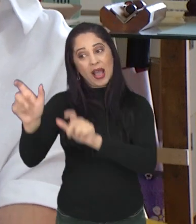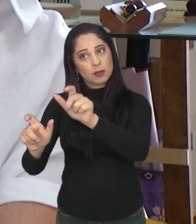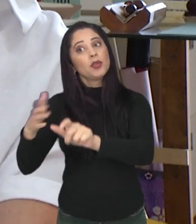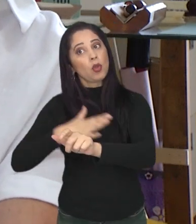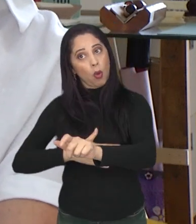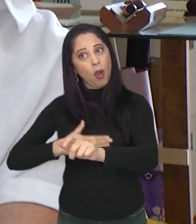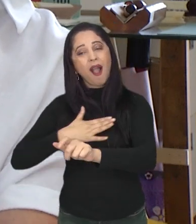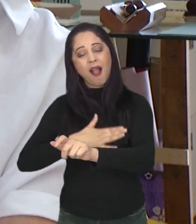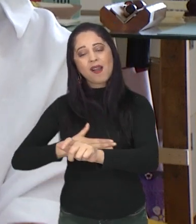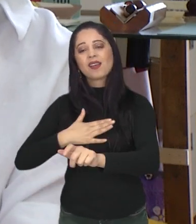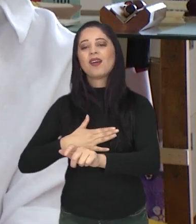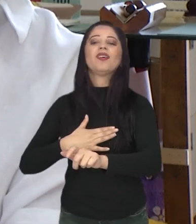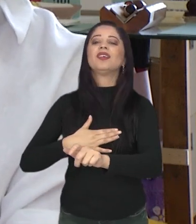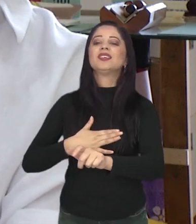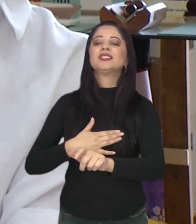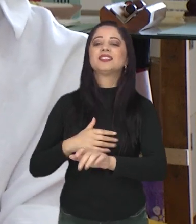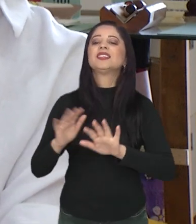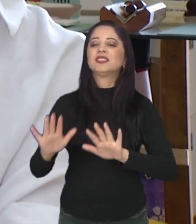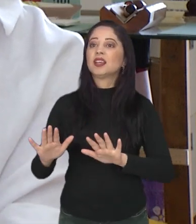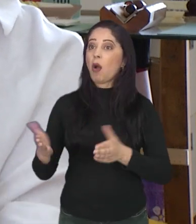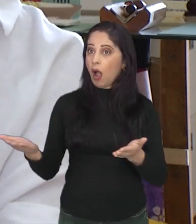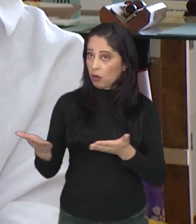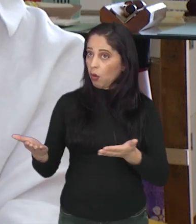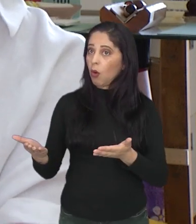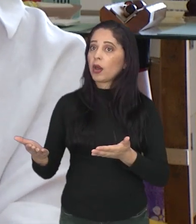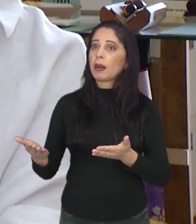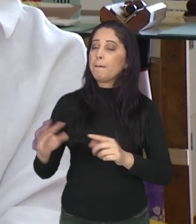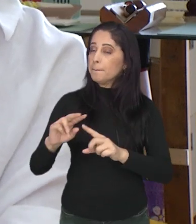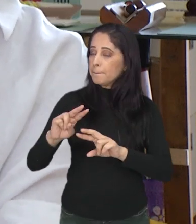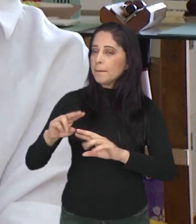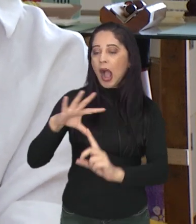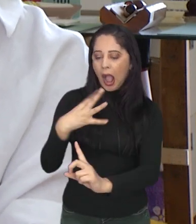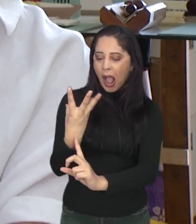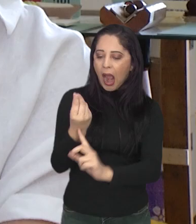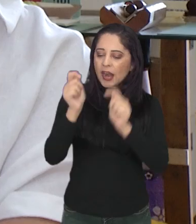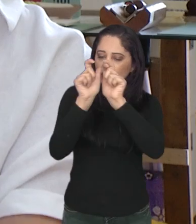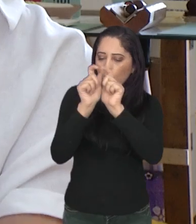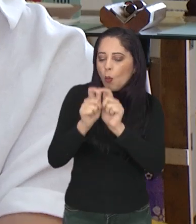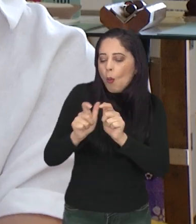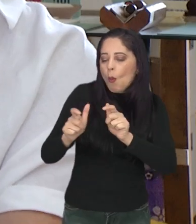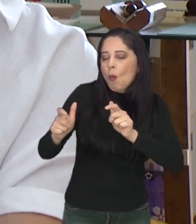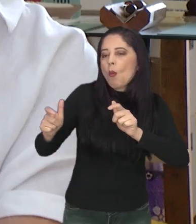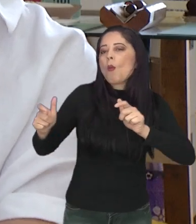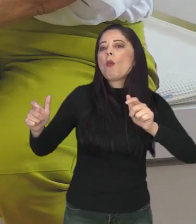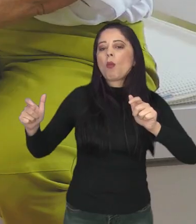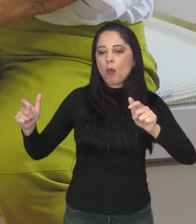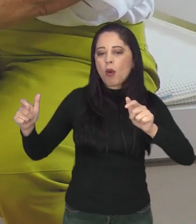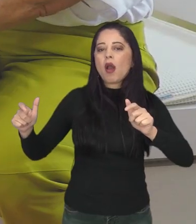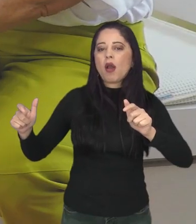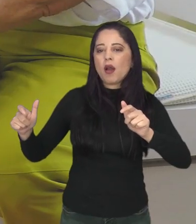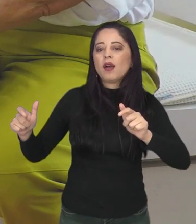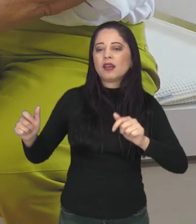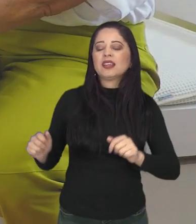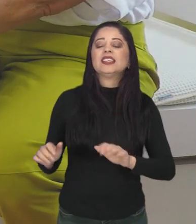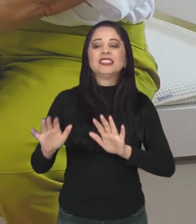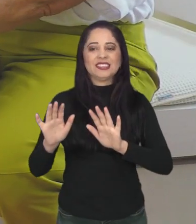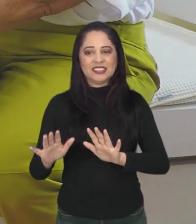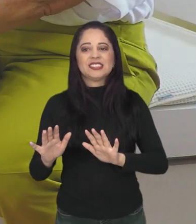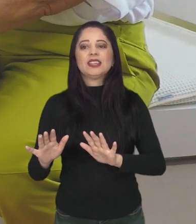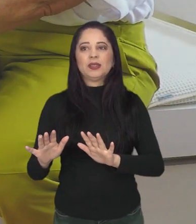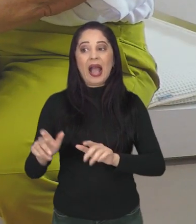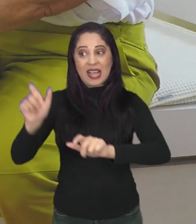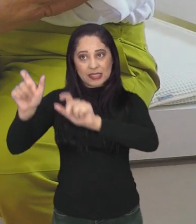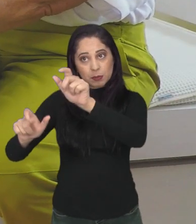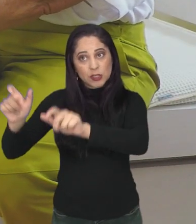ultimamente então é um é um nicho que vem crescendo e que tem público para isso né